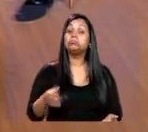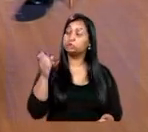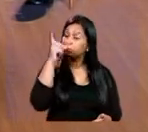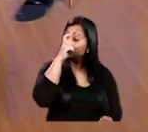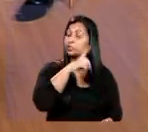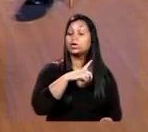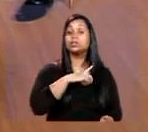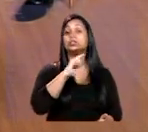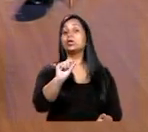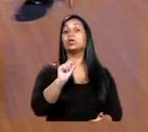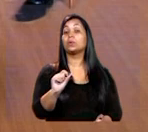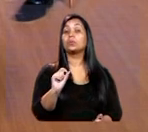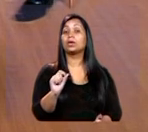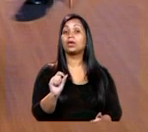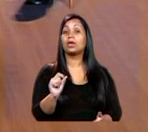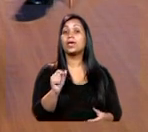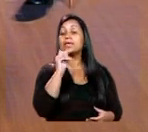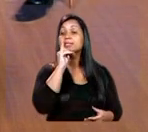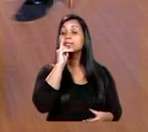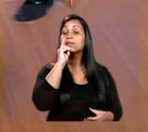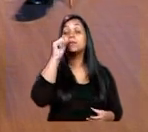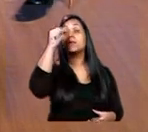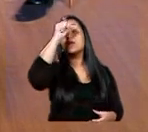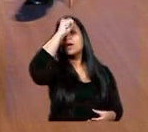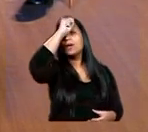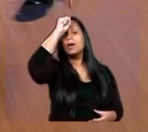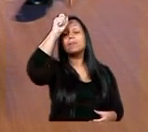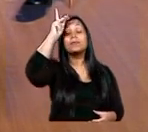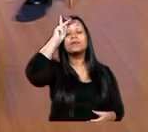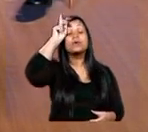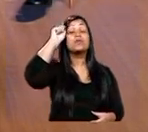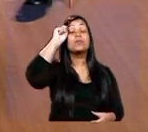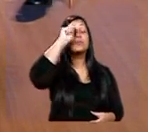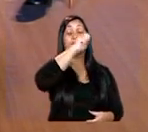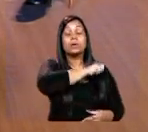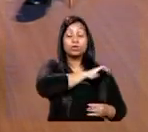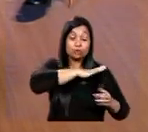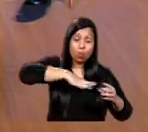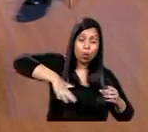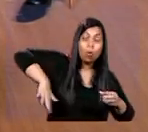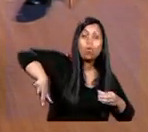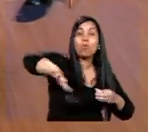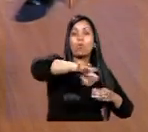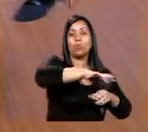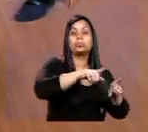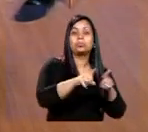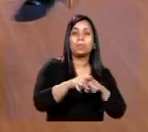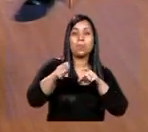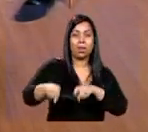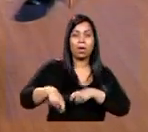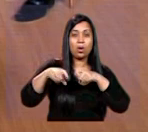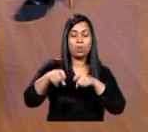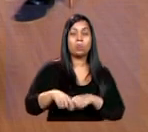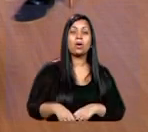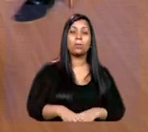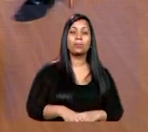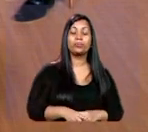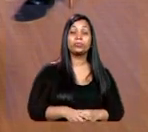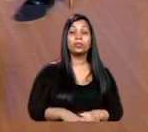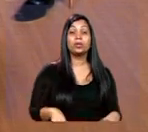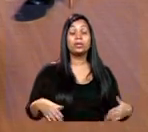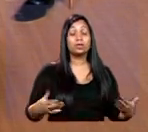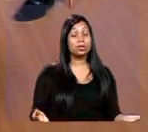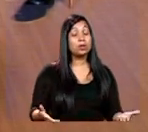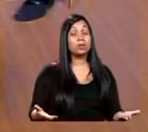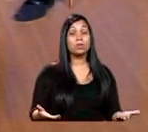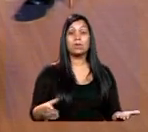dá uma dificuldade é o tamanho do município, porque a gente atende todo o perímetro urbano e também a zona rural, as